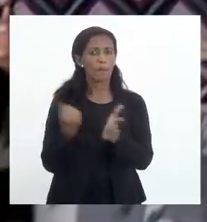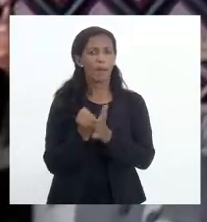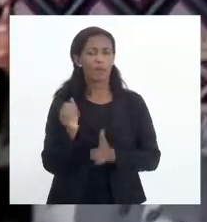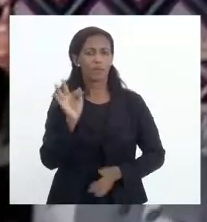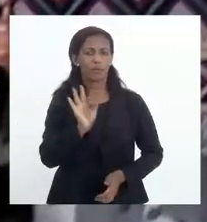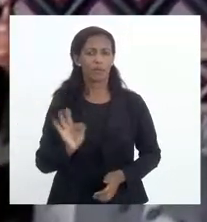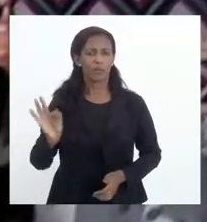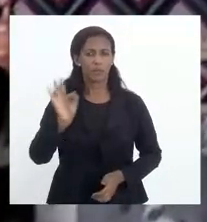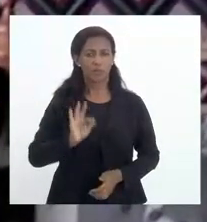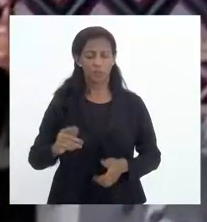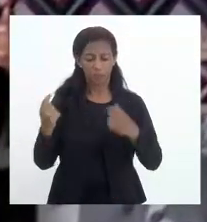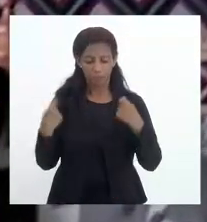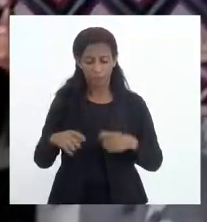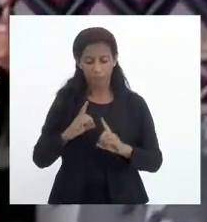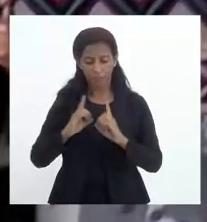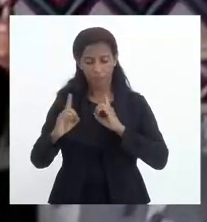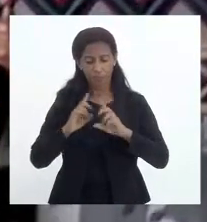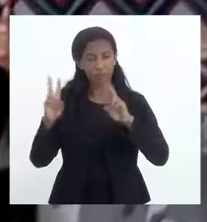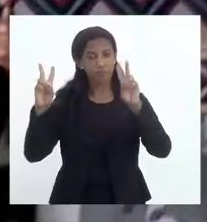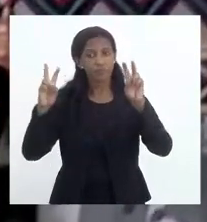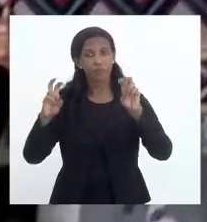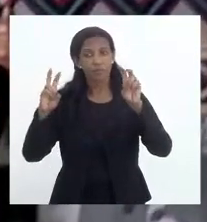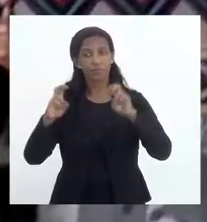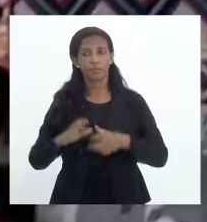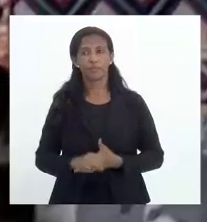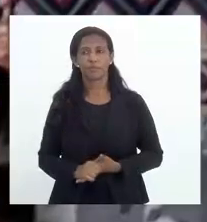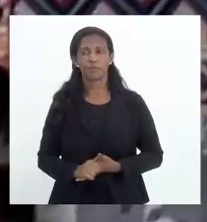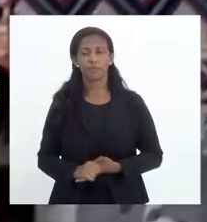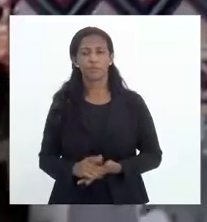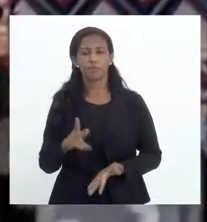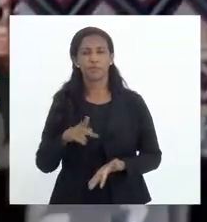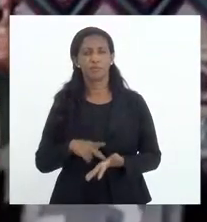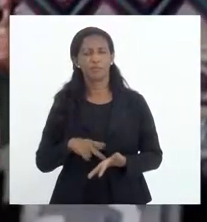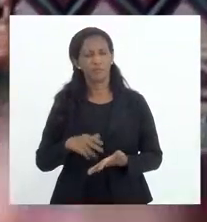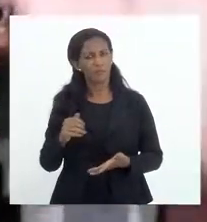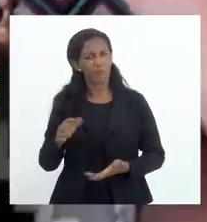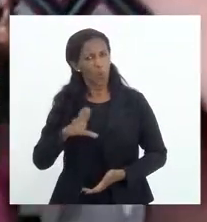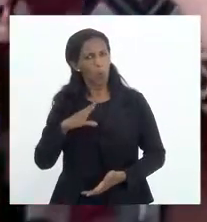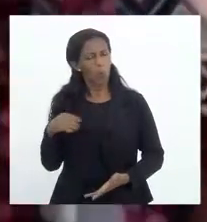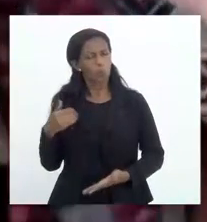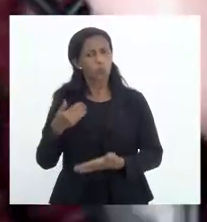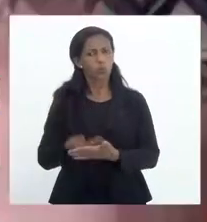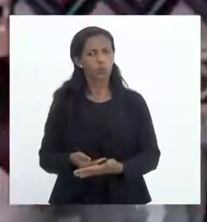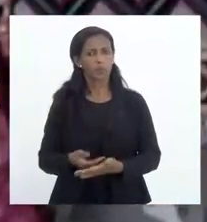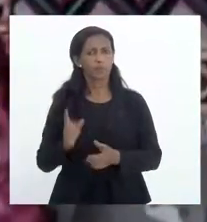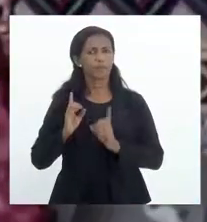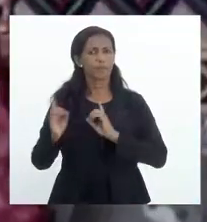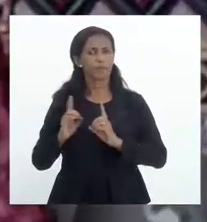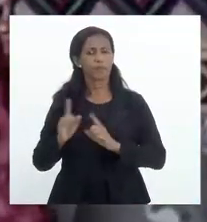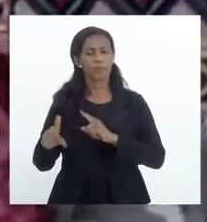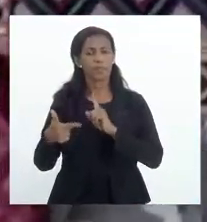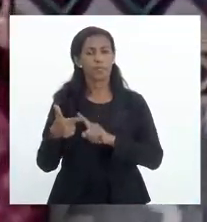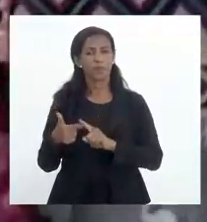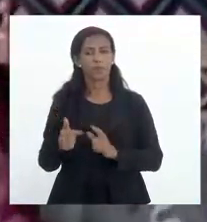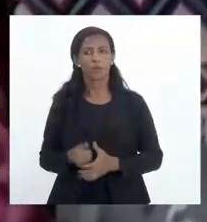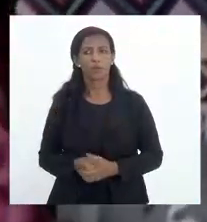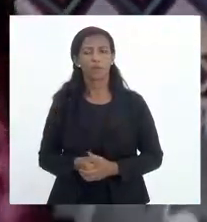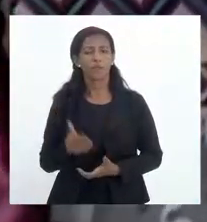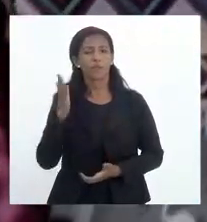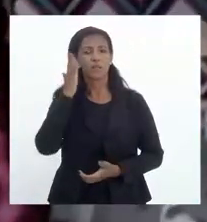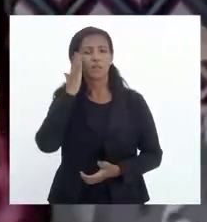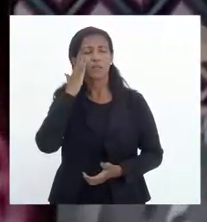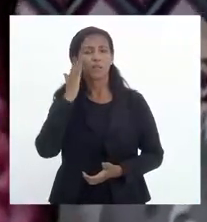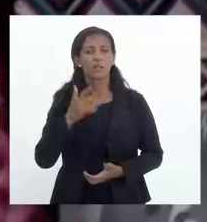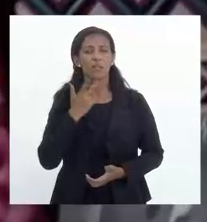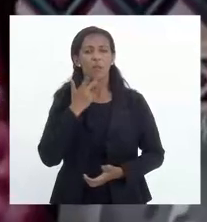Federativo. Precisamos discutir esse tema, de fato, enfrentar essa discussão. Segundo, saber,